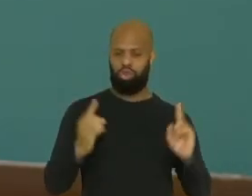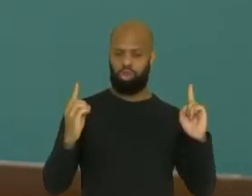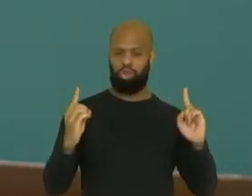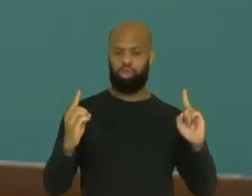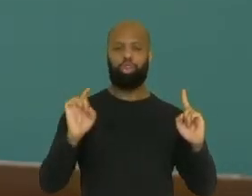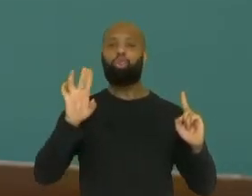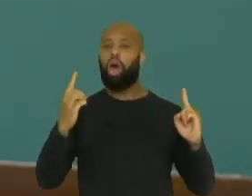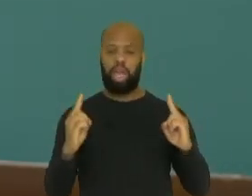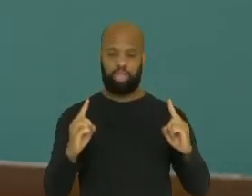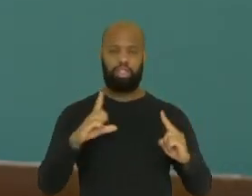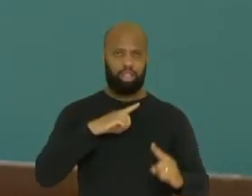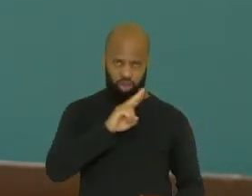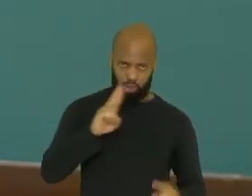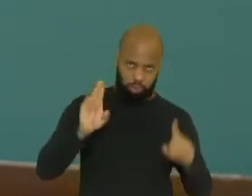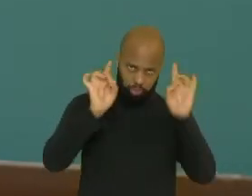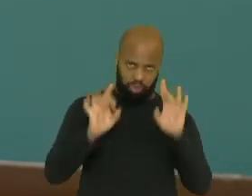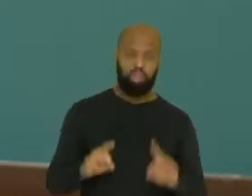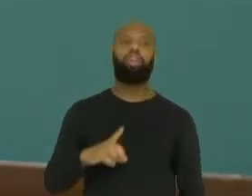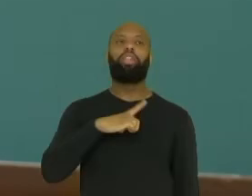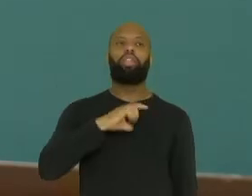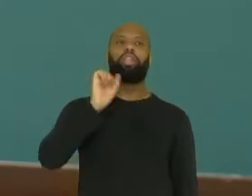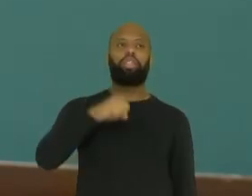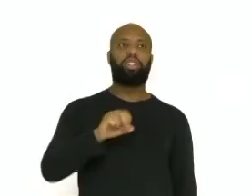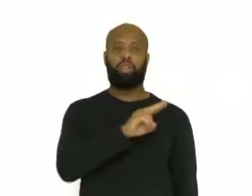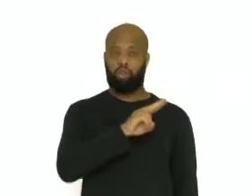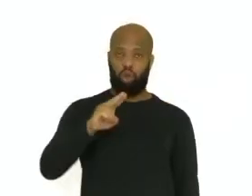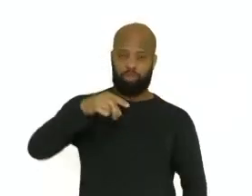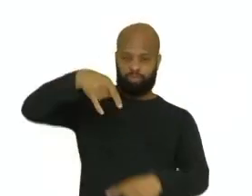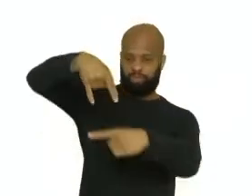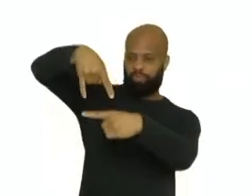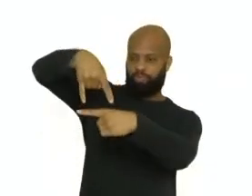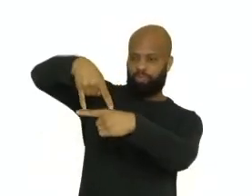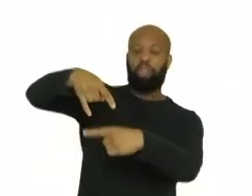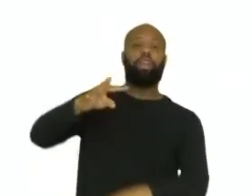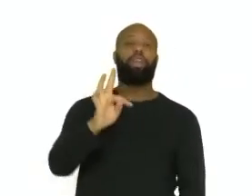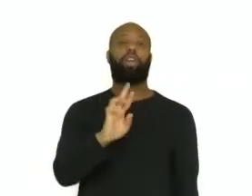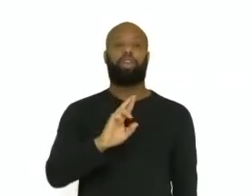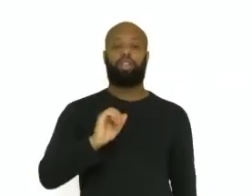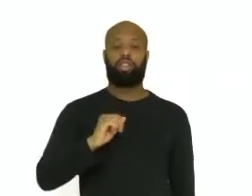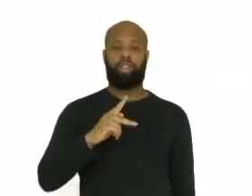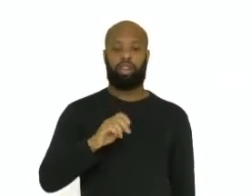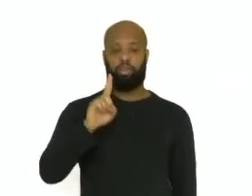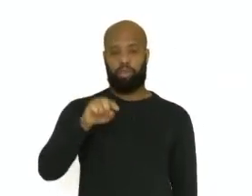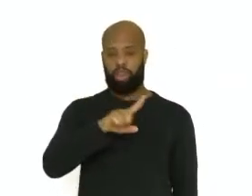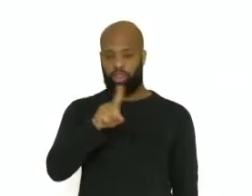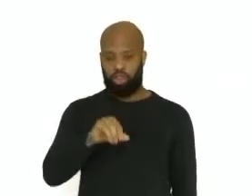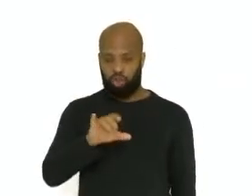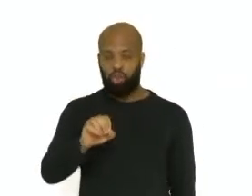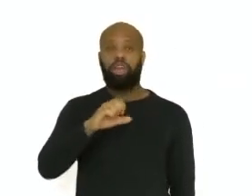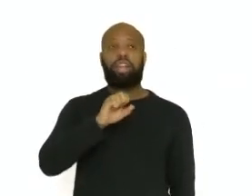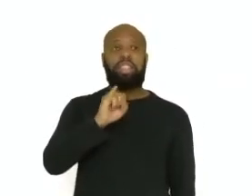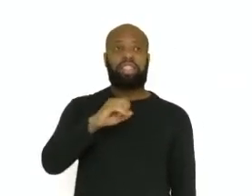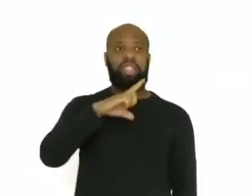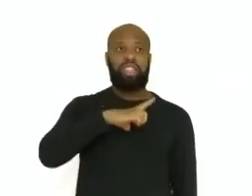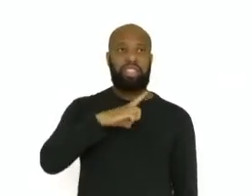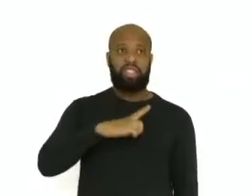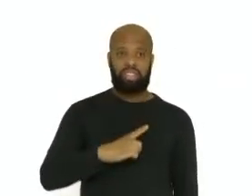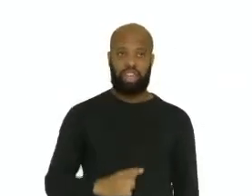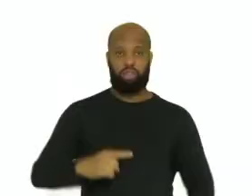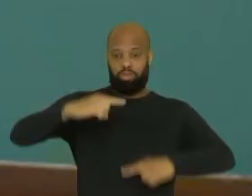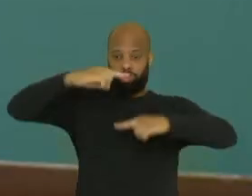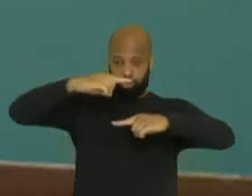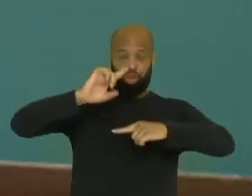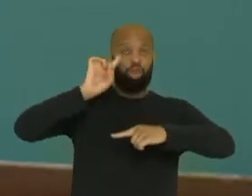tem nome especial Tem sim é o trapézio então toda a figura que tem um par de lados Paralelos a